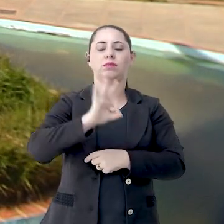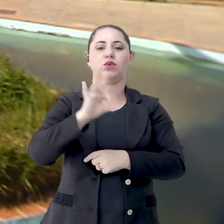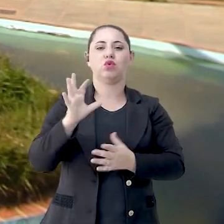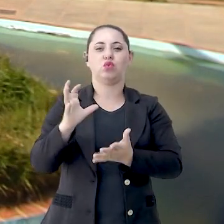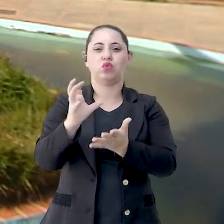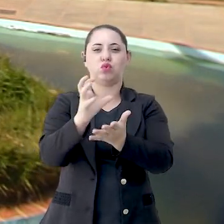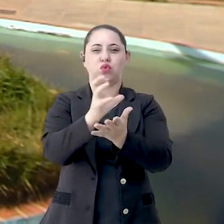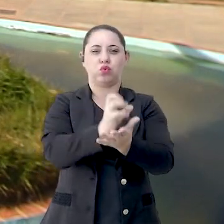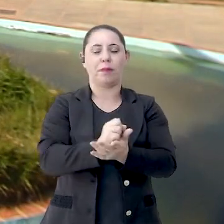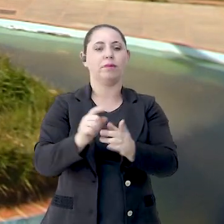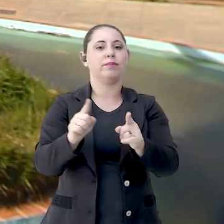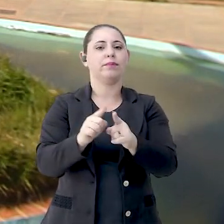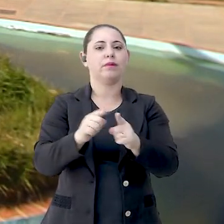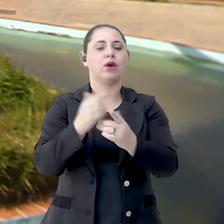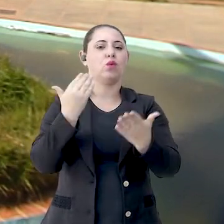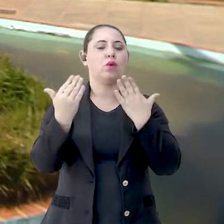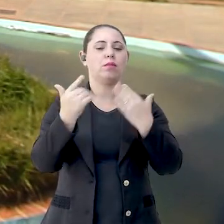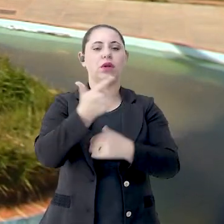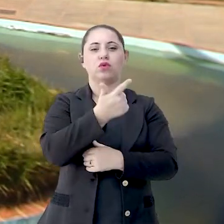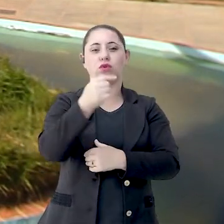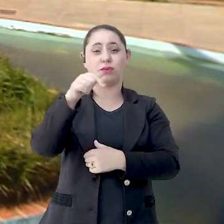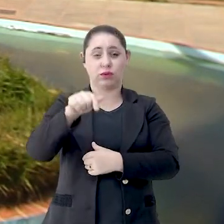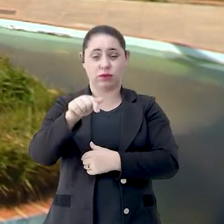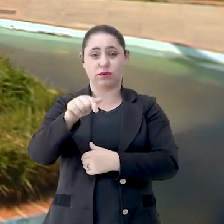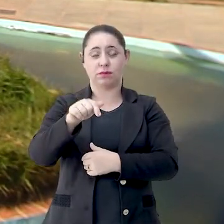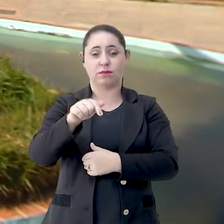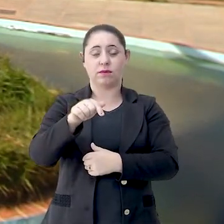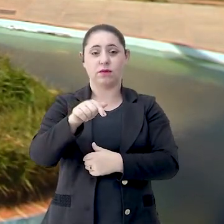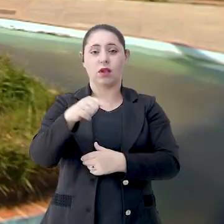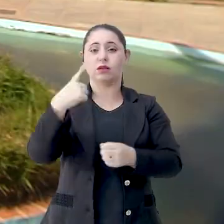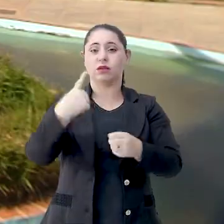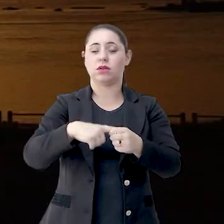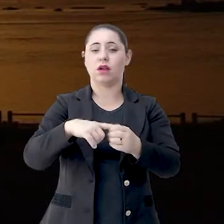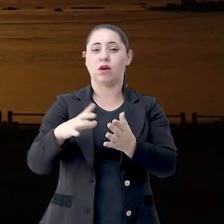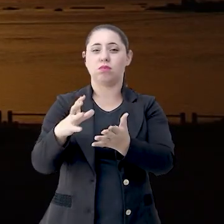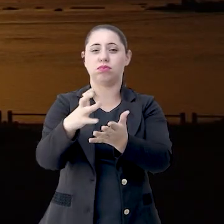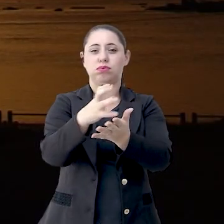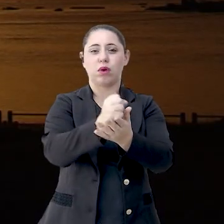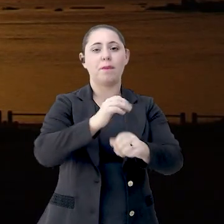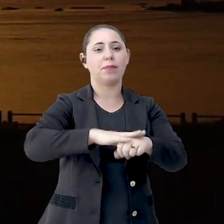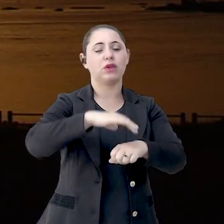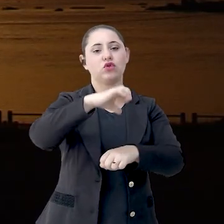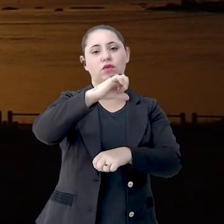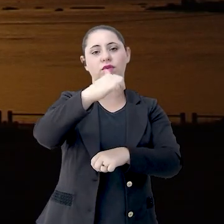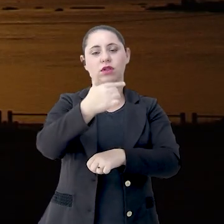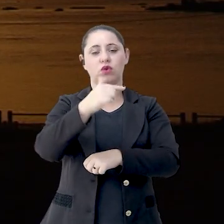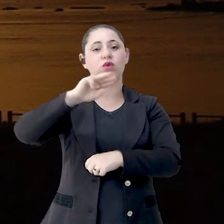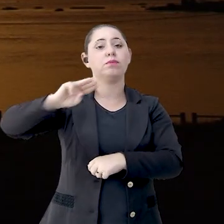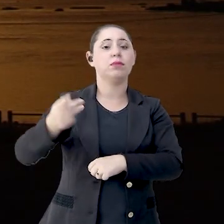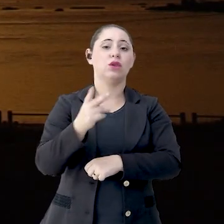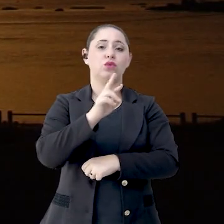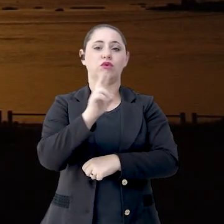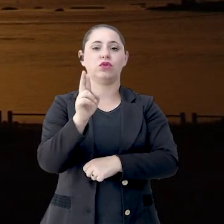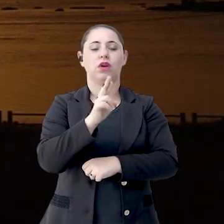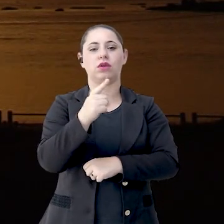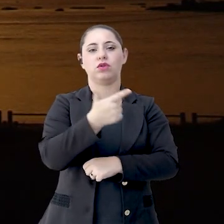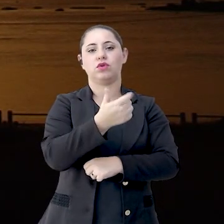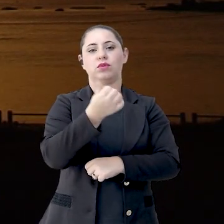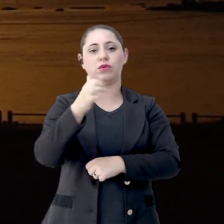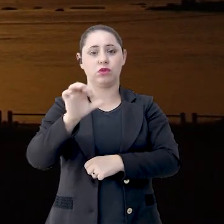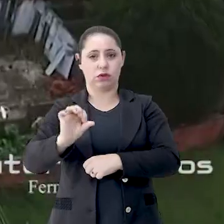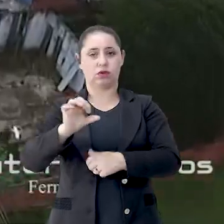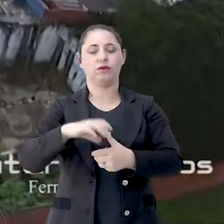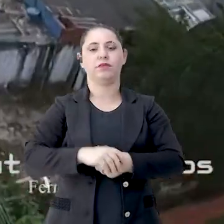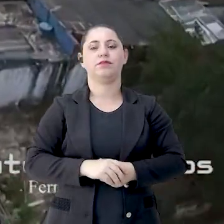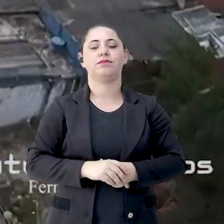mais de 92 milhões de reais em 2019. Recursos que atenderam mais de 17 mil